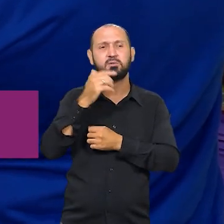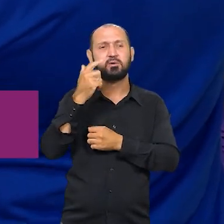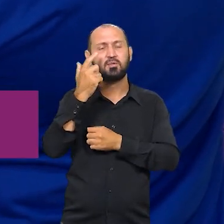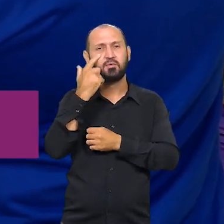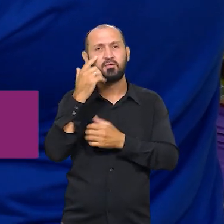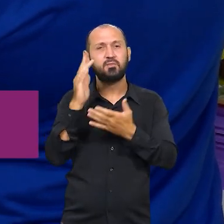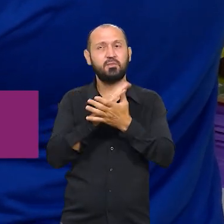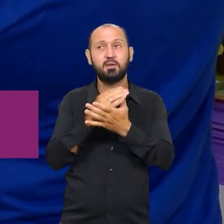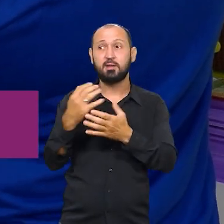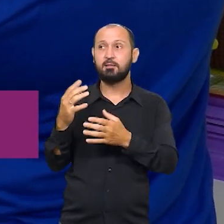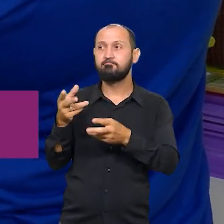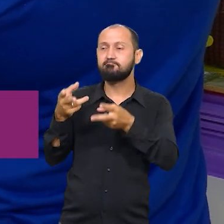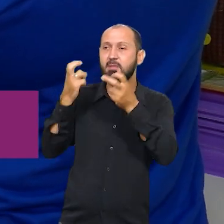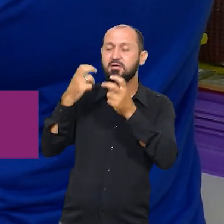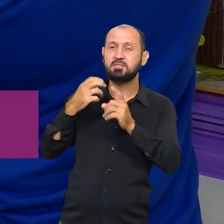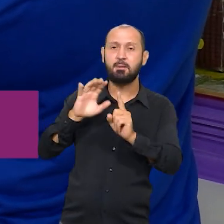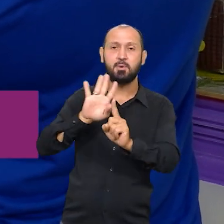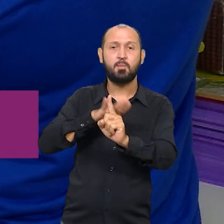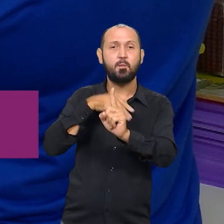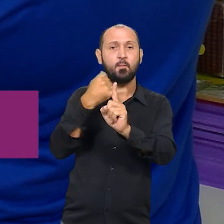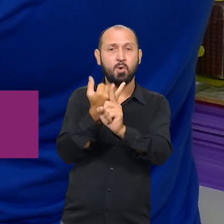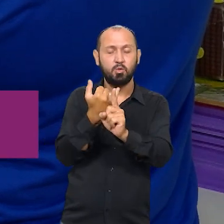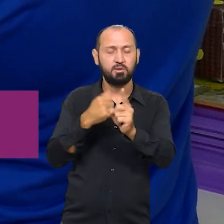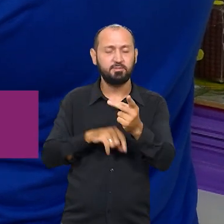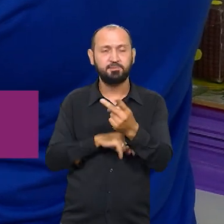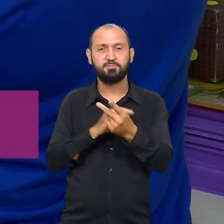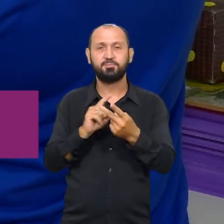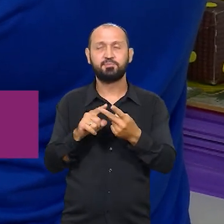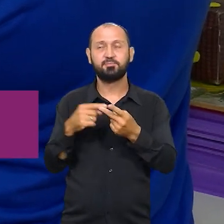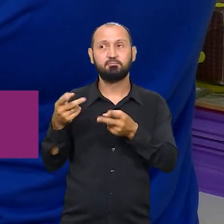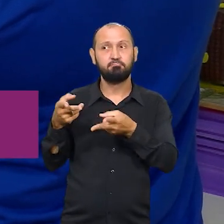eles conseguem se deparar com bullying, eles conseguem